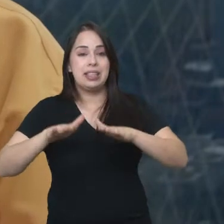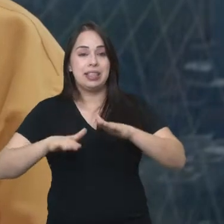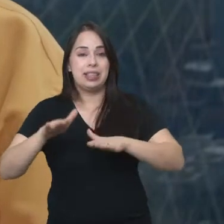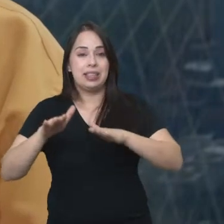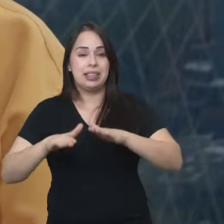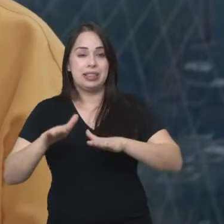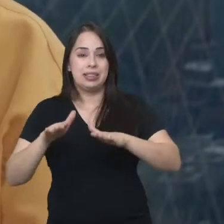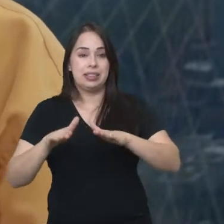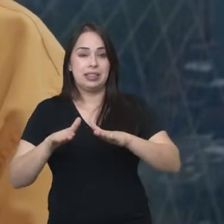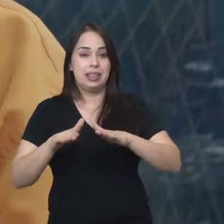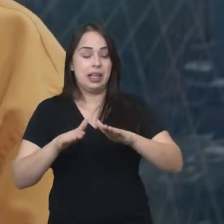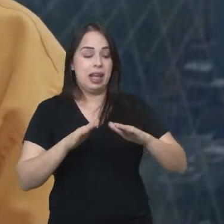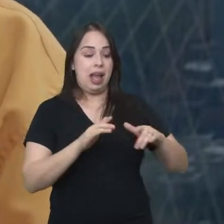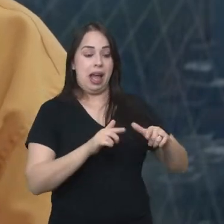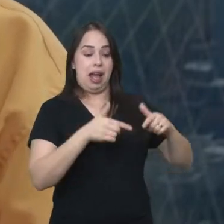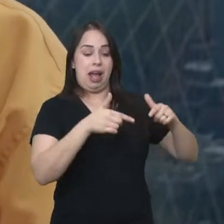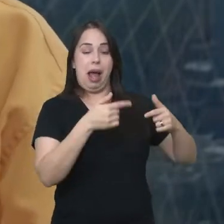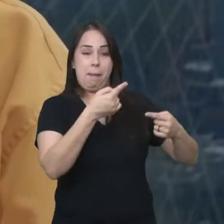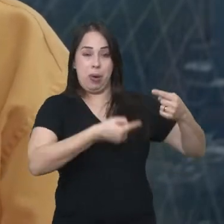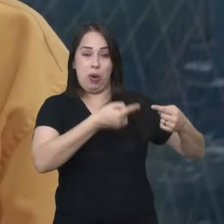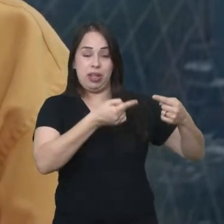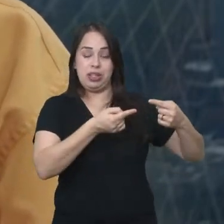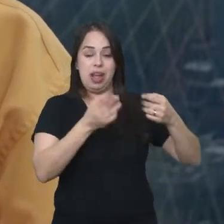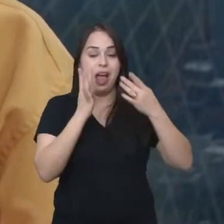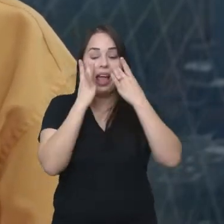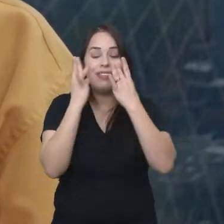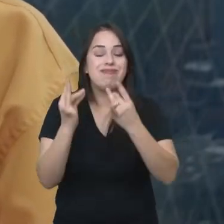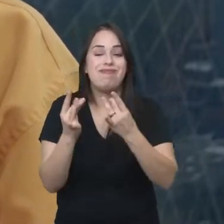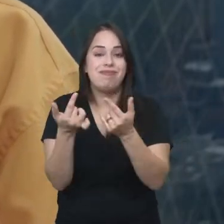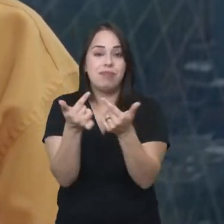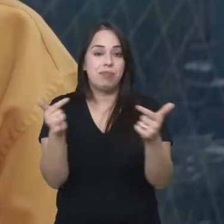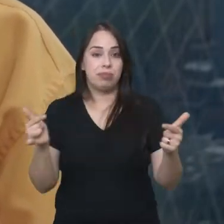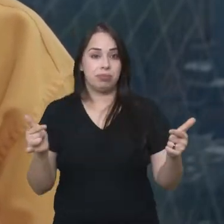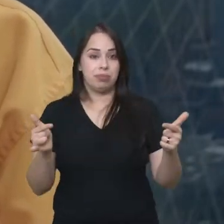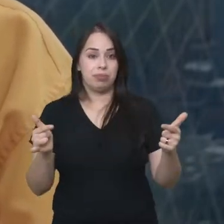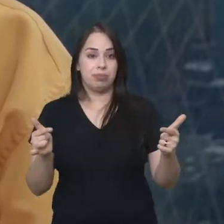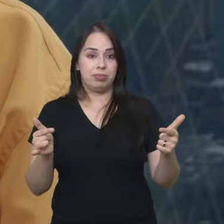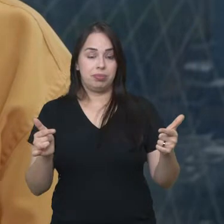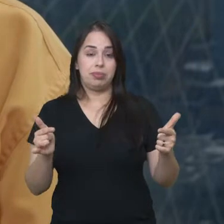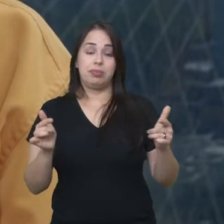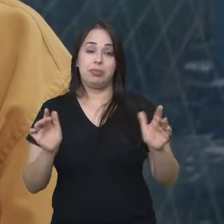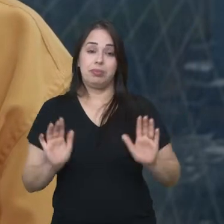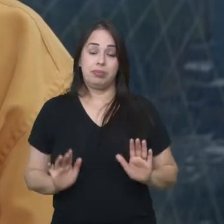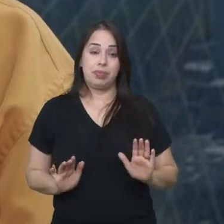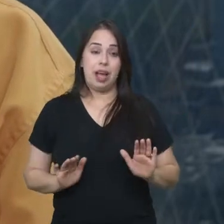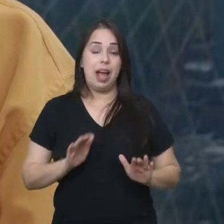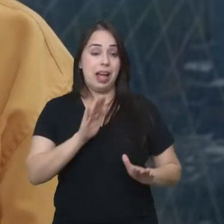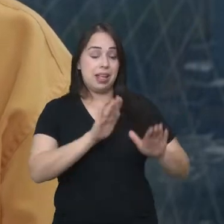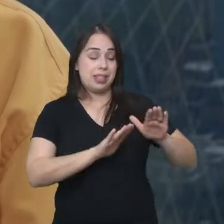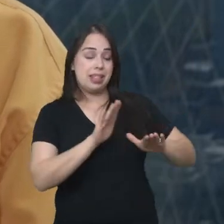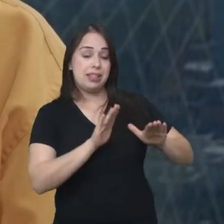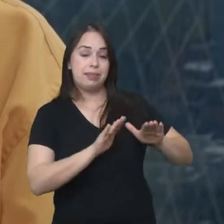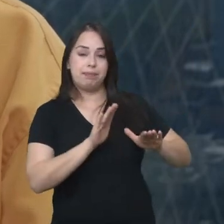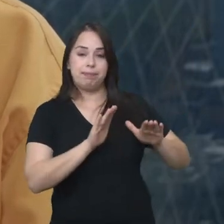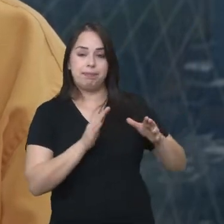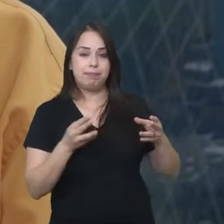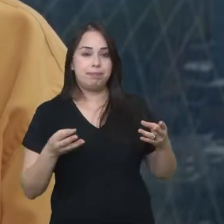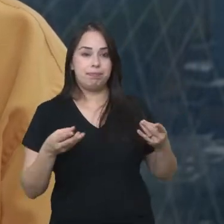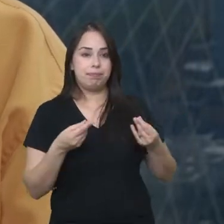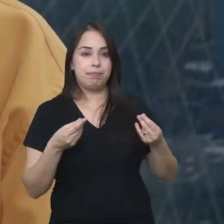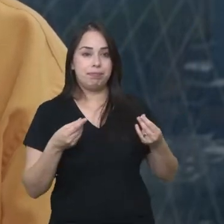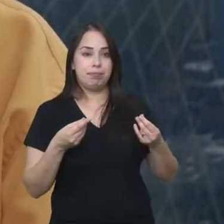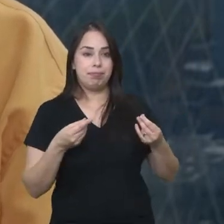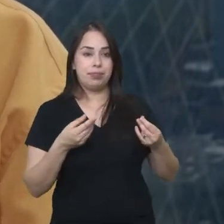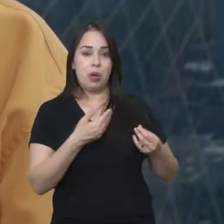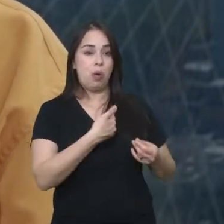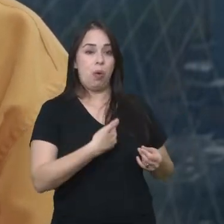ser dada uma maior atenção como deveria ser, né? E isso é uma realidade de todo o país, né? Muitas das vezes o